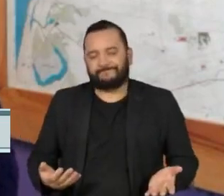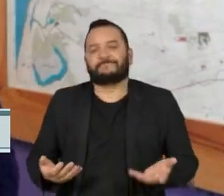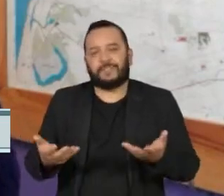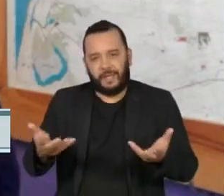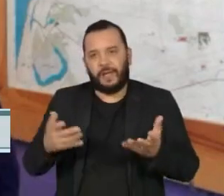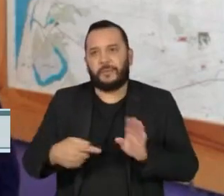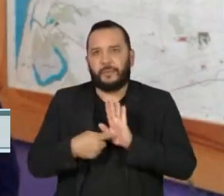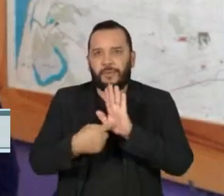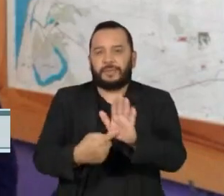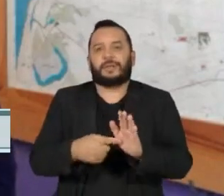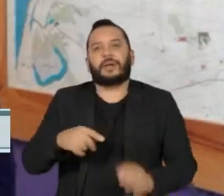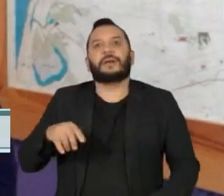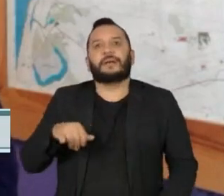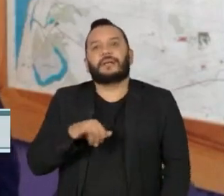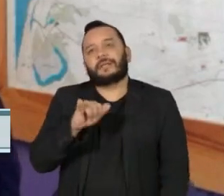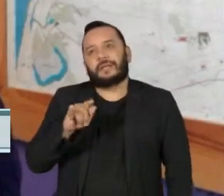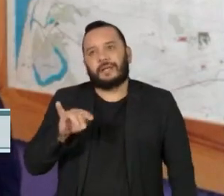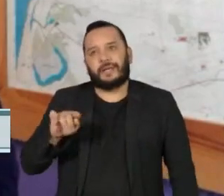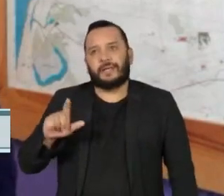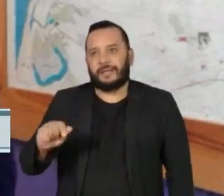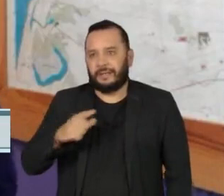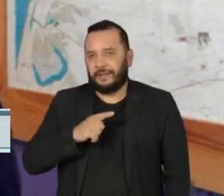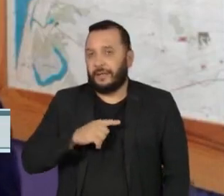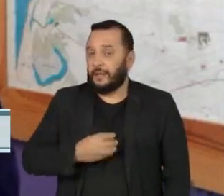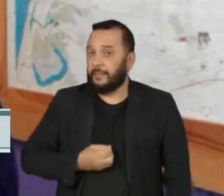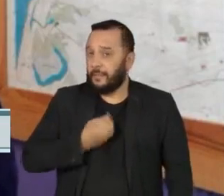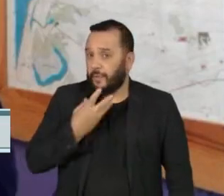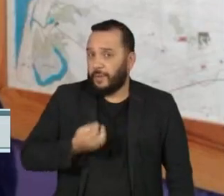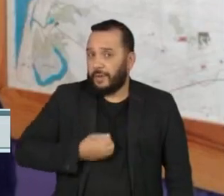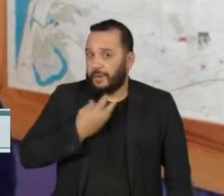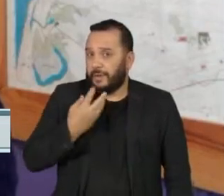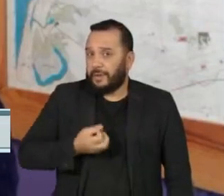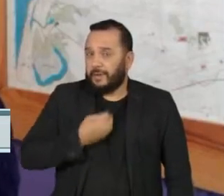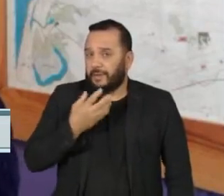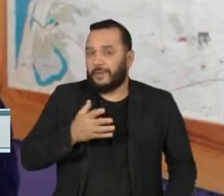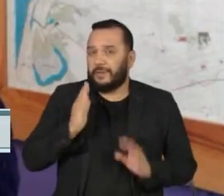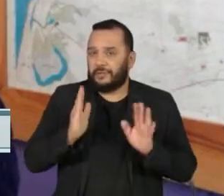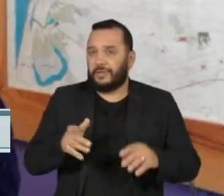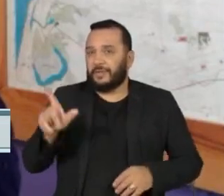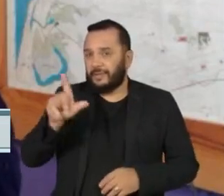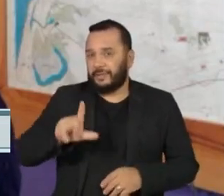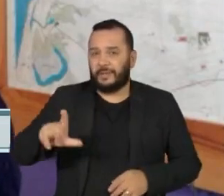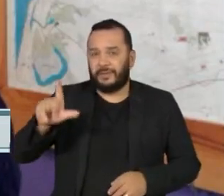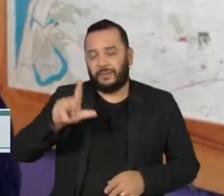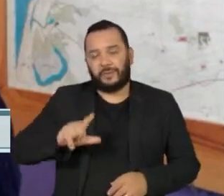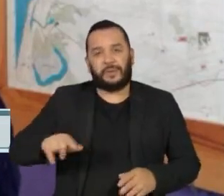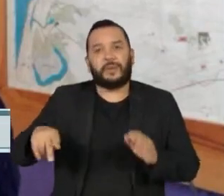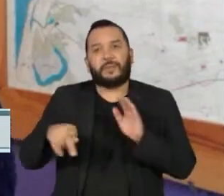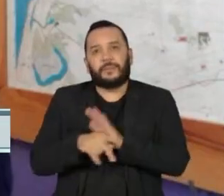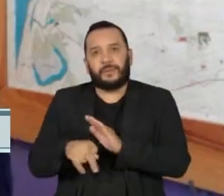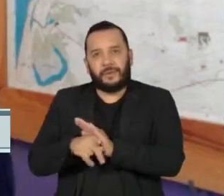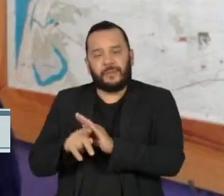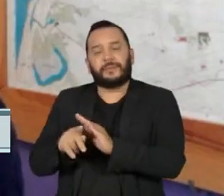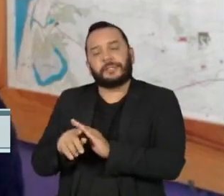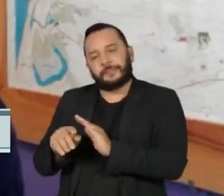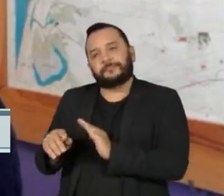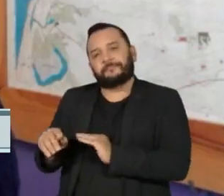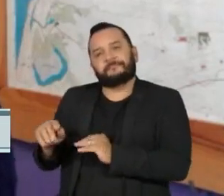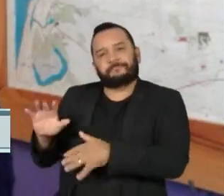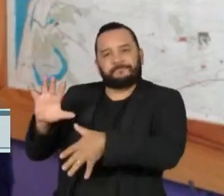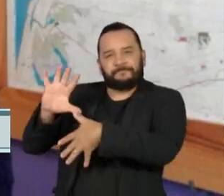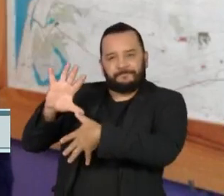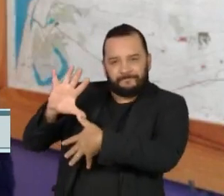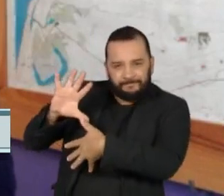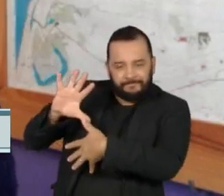na Ilíada, que é esse poema homérico que funda a literatura ocidental, e que no clássico,